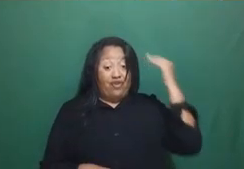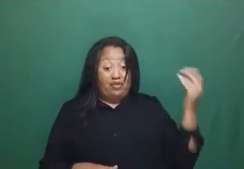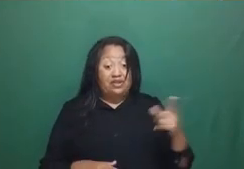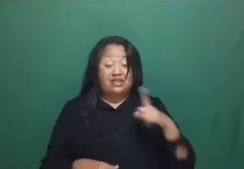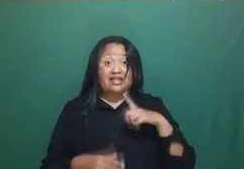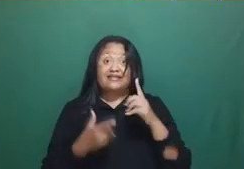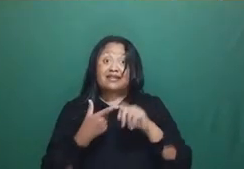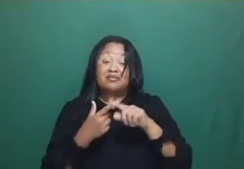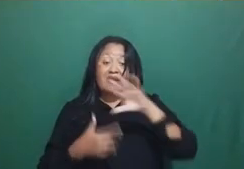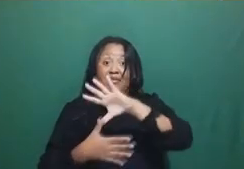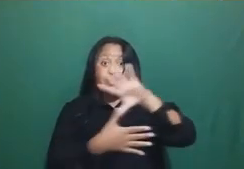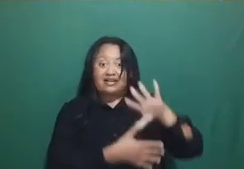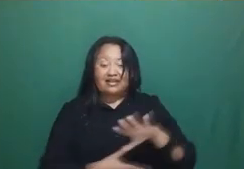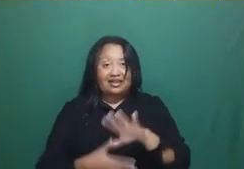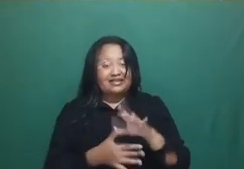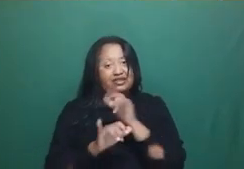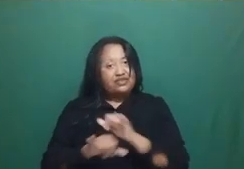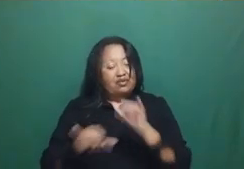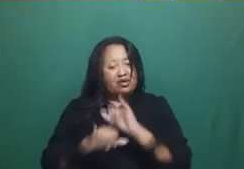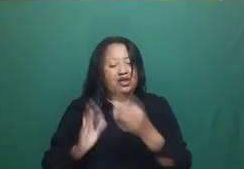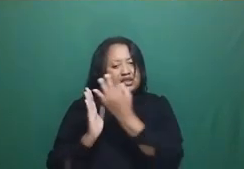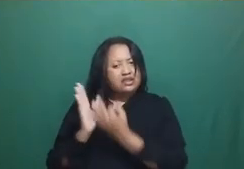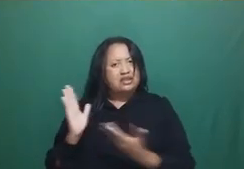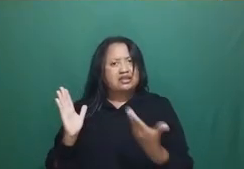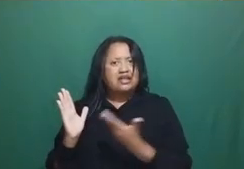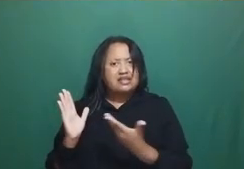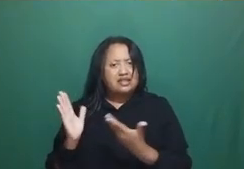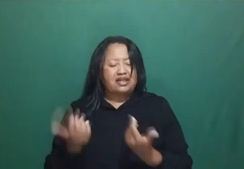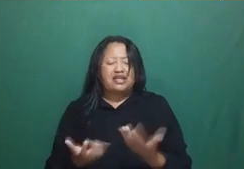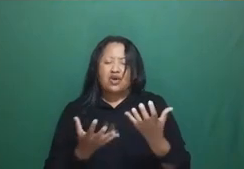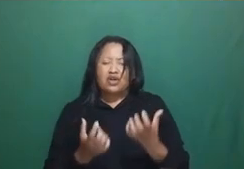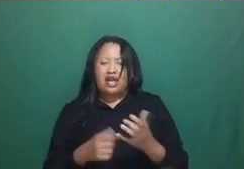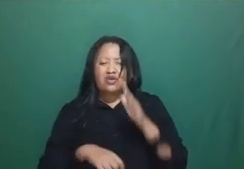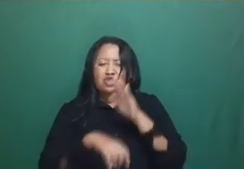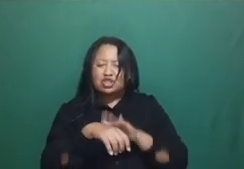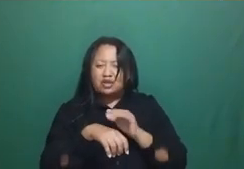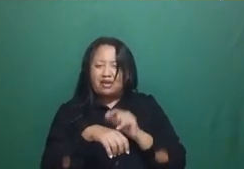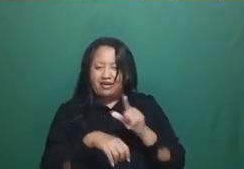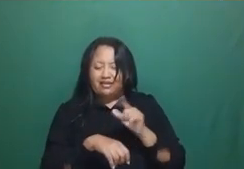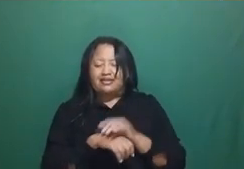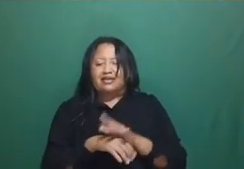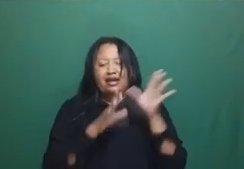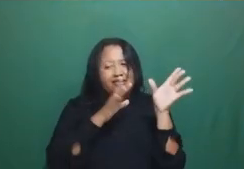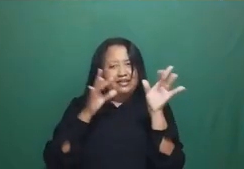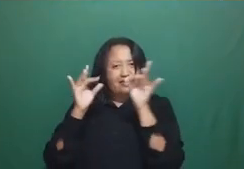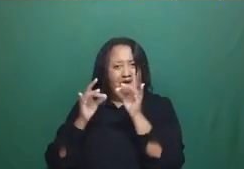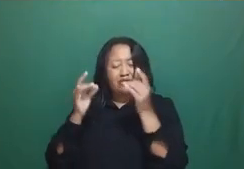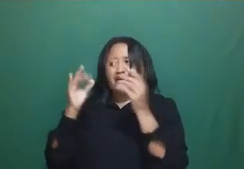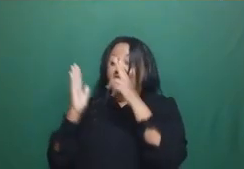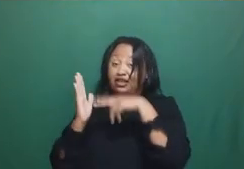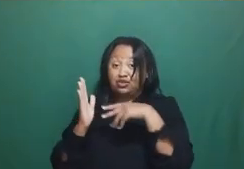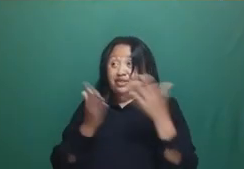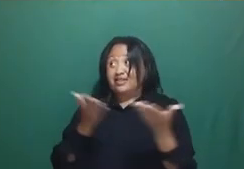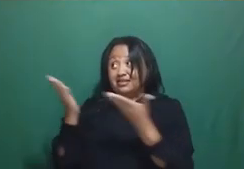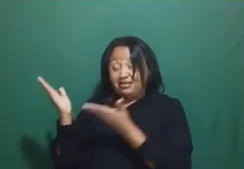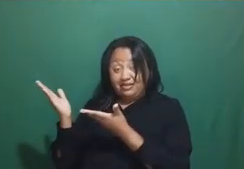na América Latina né E esse texto e a primeira coisa que eu quero chamar atenção para essa leitura desse texto é